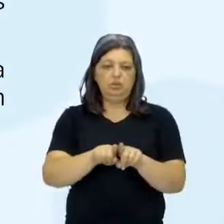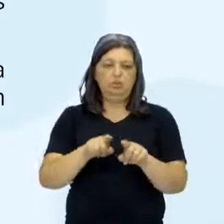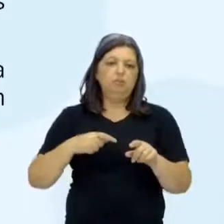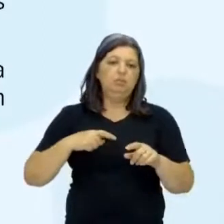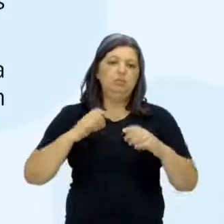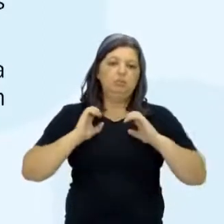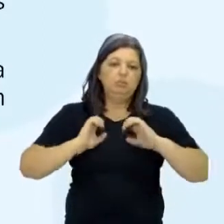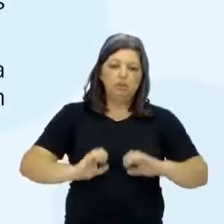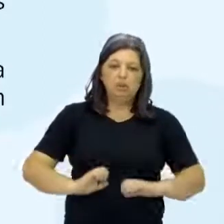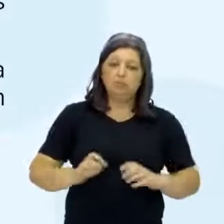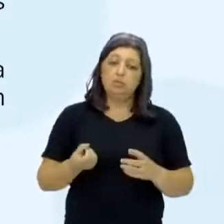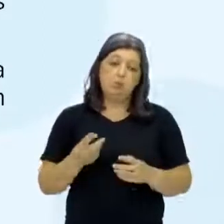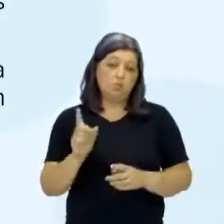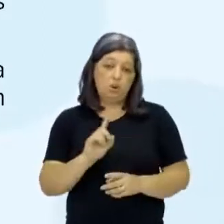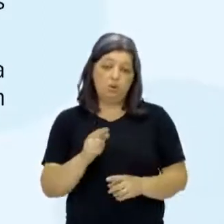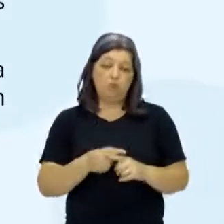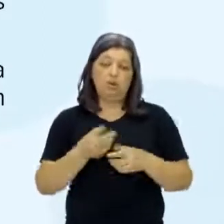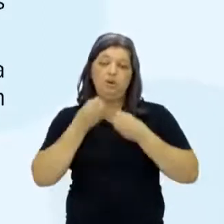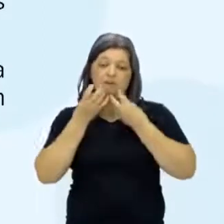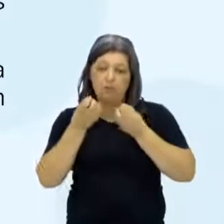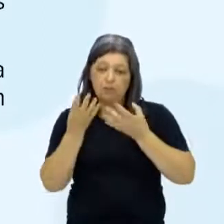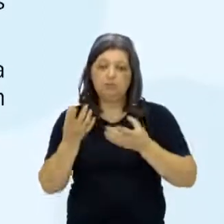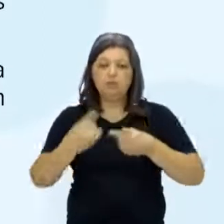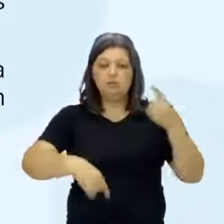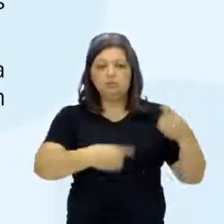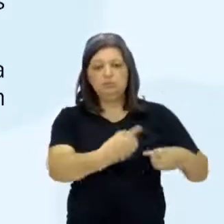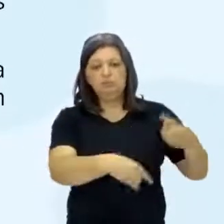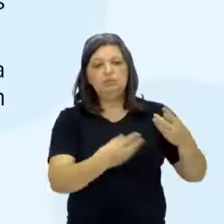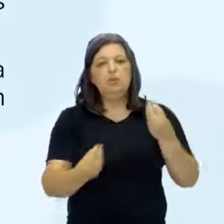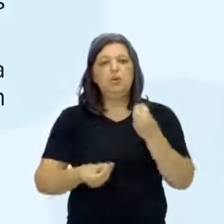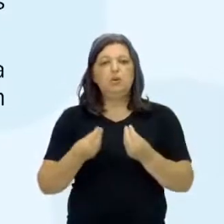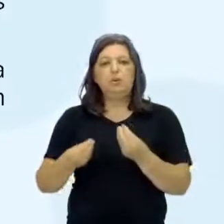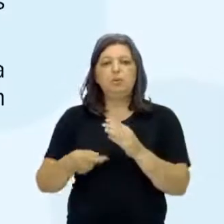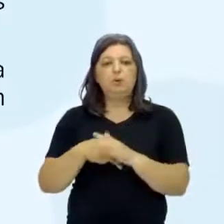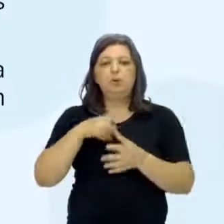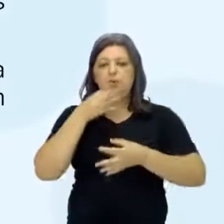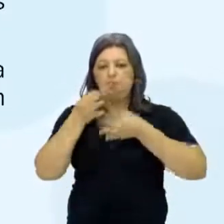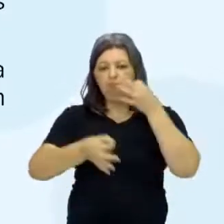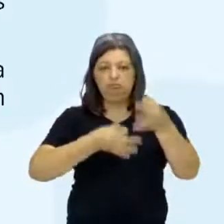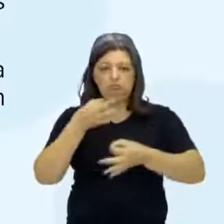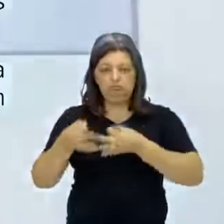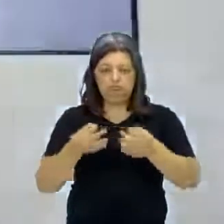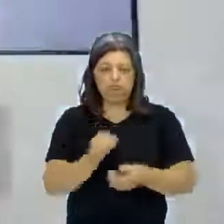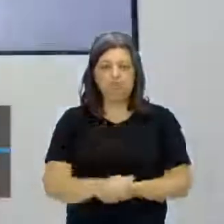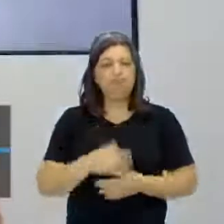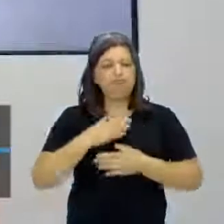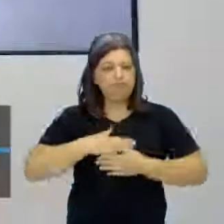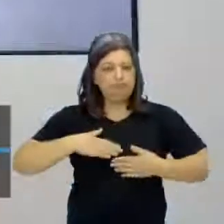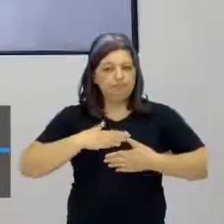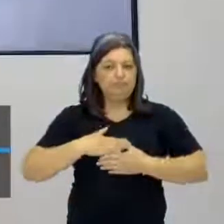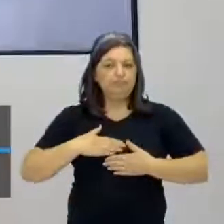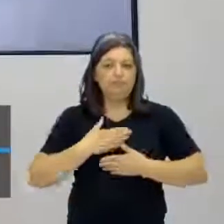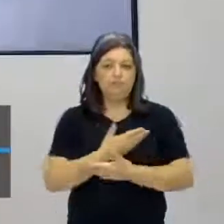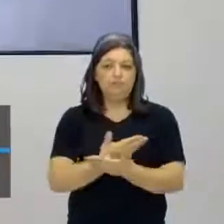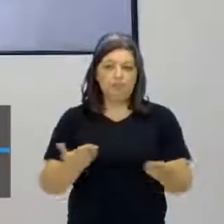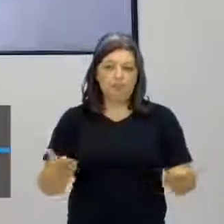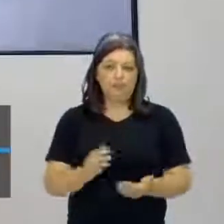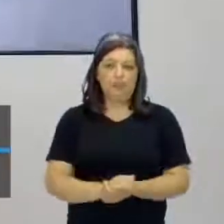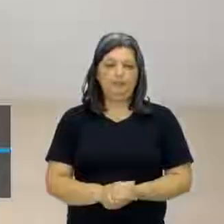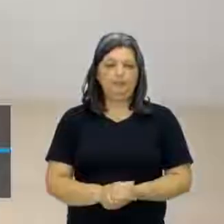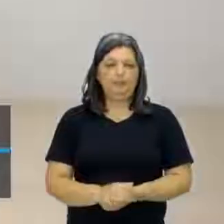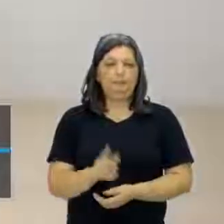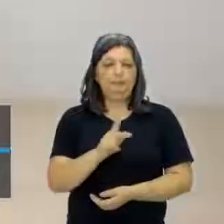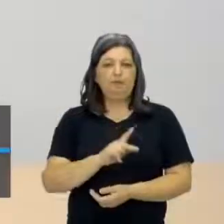na veiculação de informações na rede e debatemos em como posicionar-se criticamente em relação a eles. Foi um prazer estar com vocês aqui hoje. Professora Tayana,